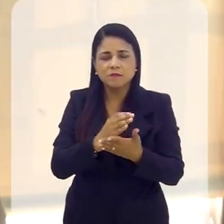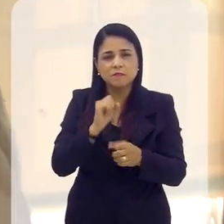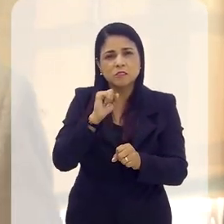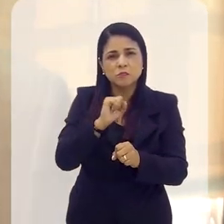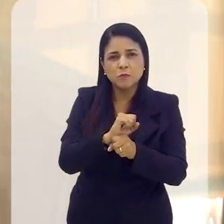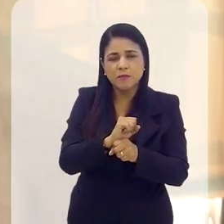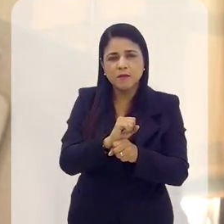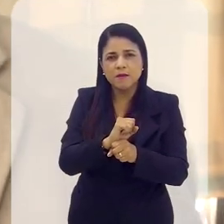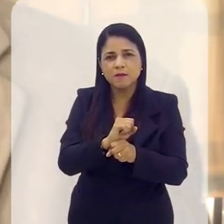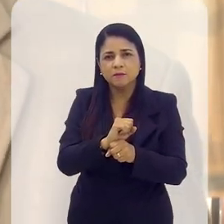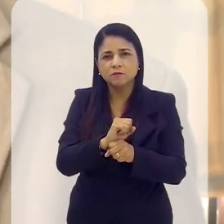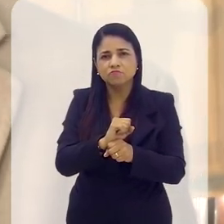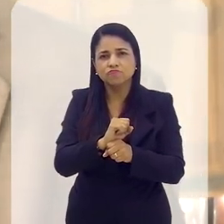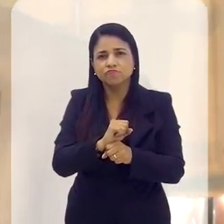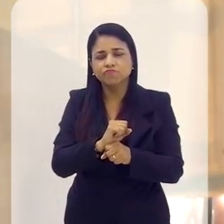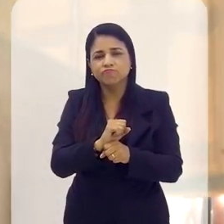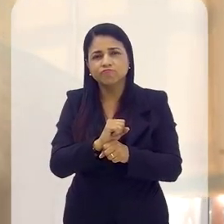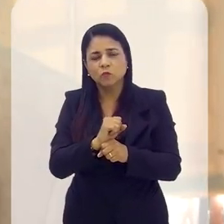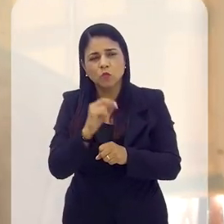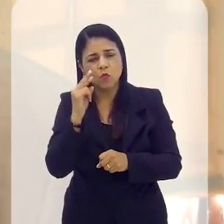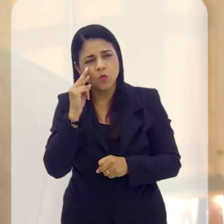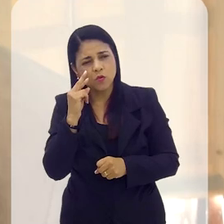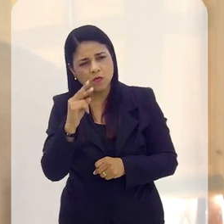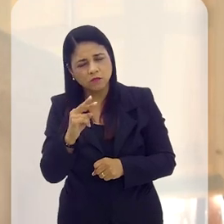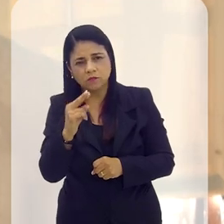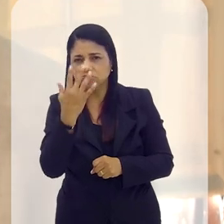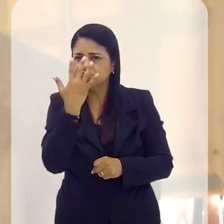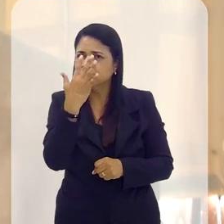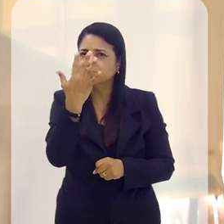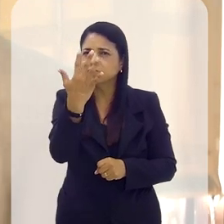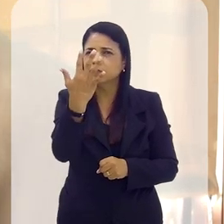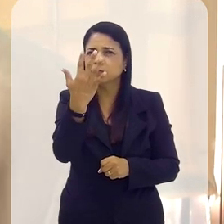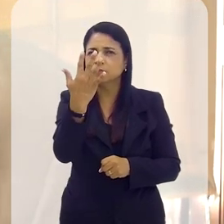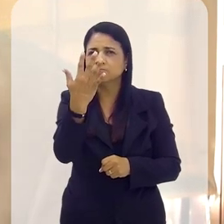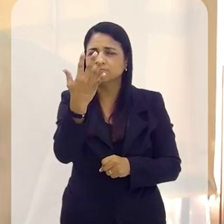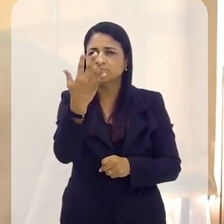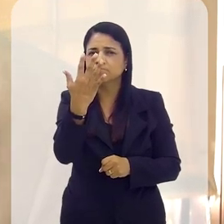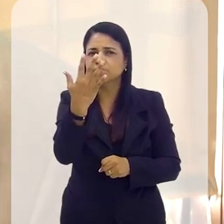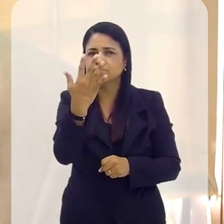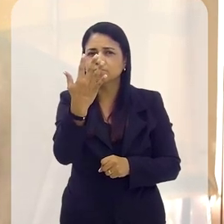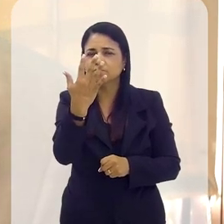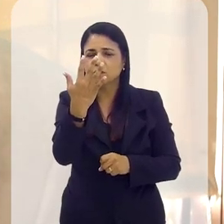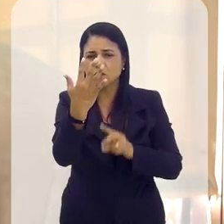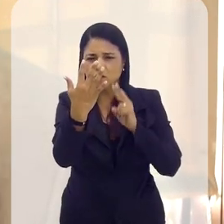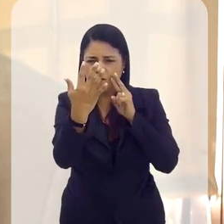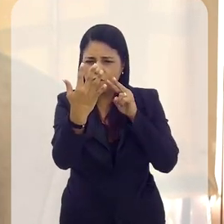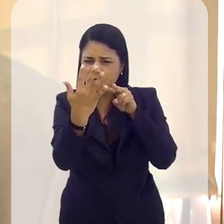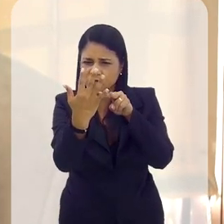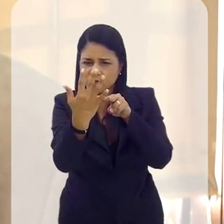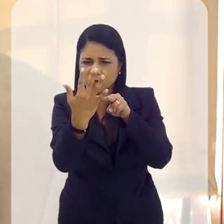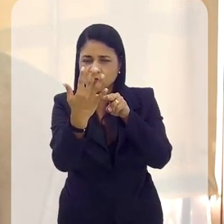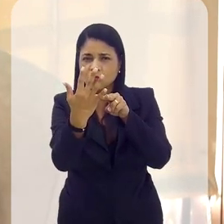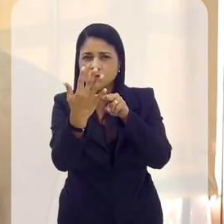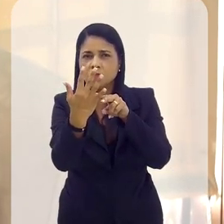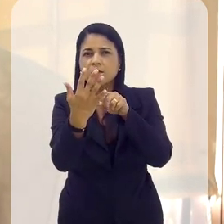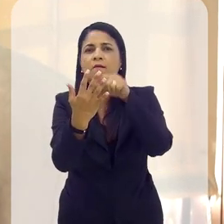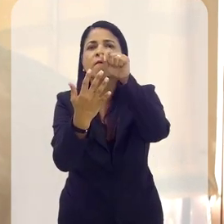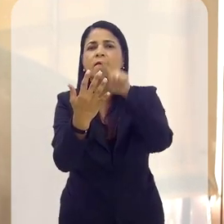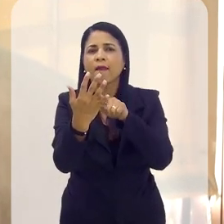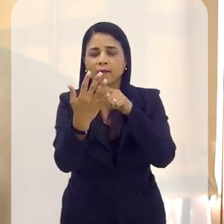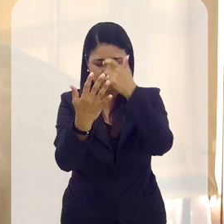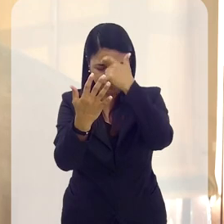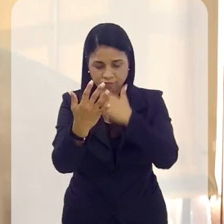nós mesmos, como se estivéssemos olhando para um espelho. E nesse espelho, o que enxergamos